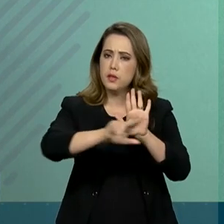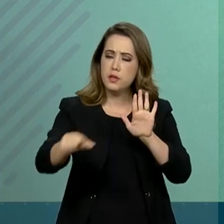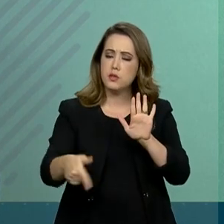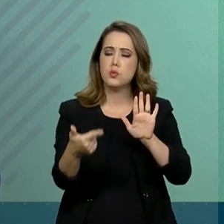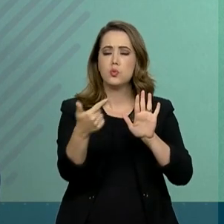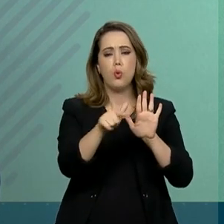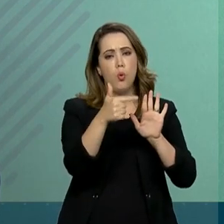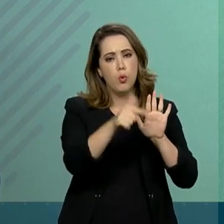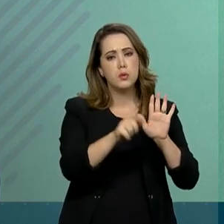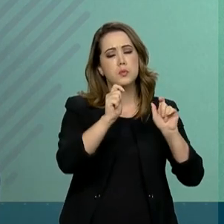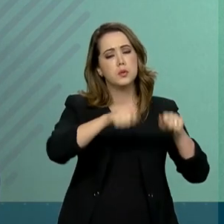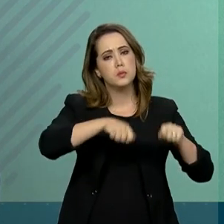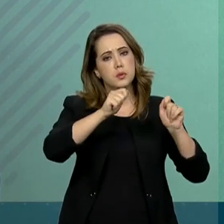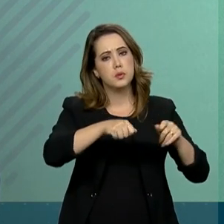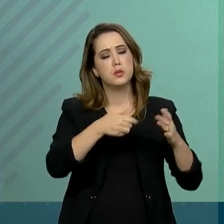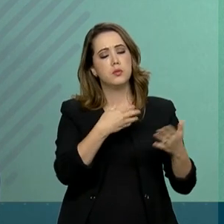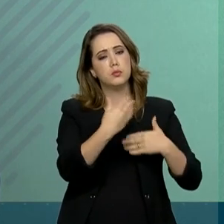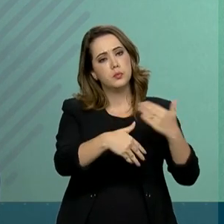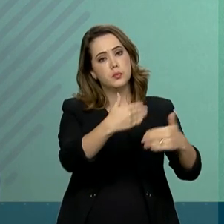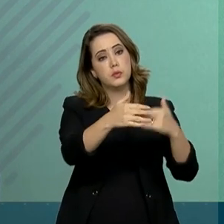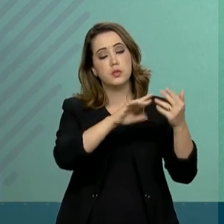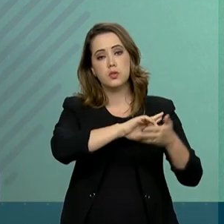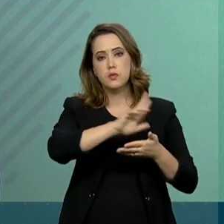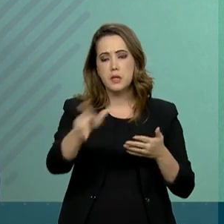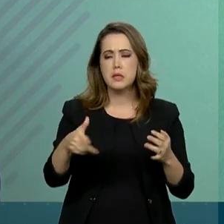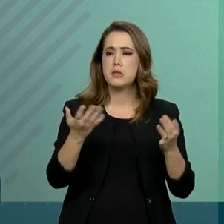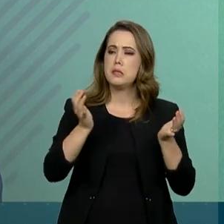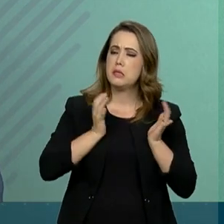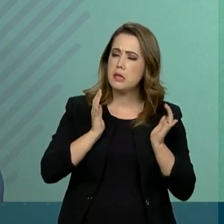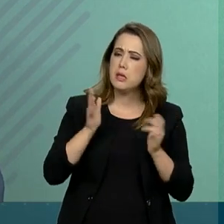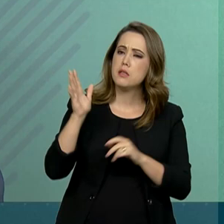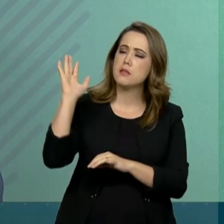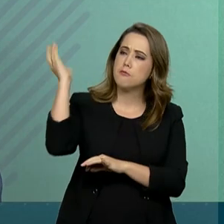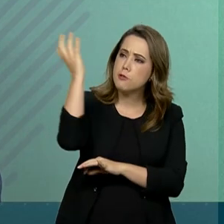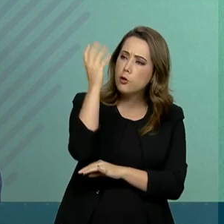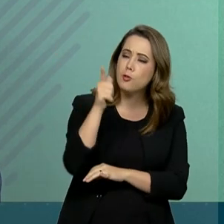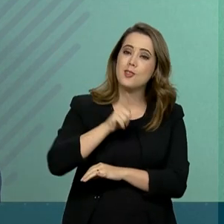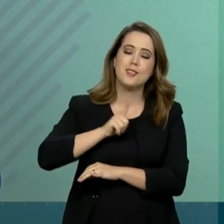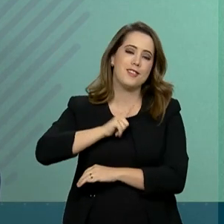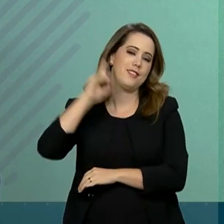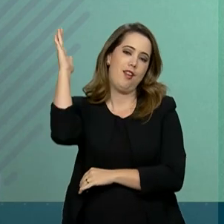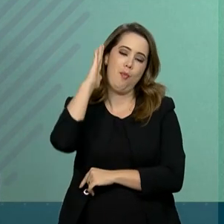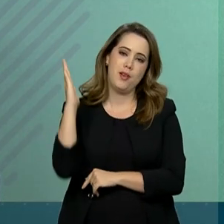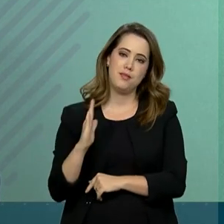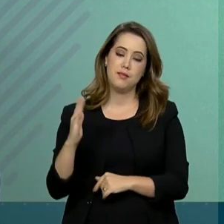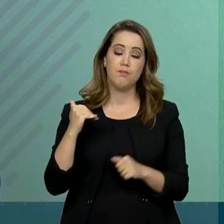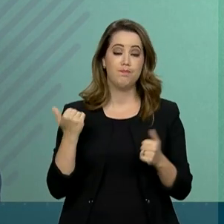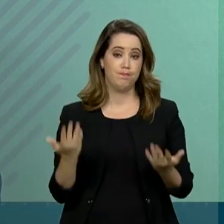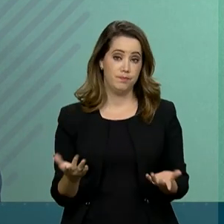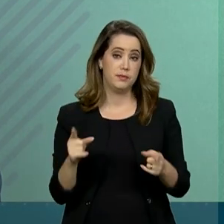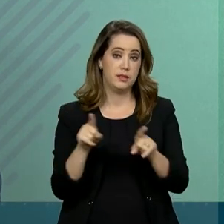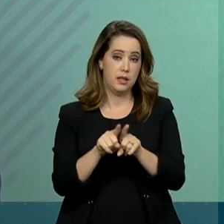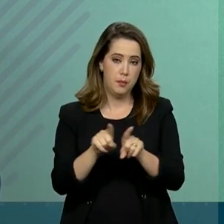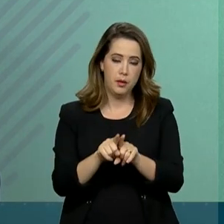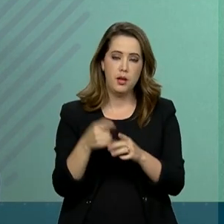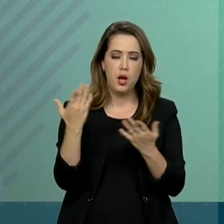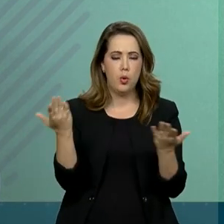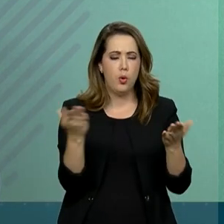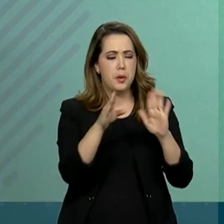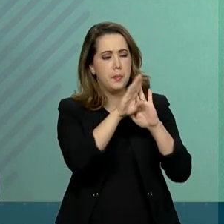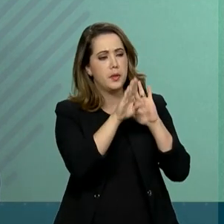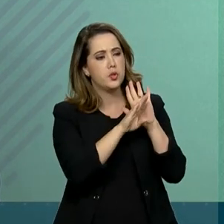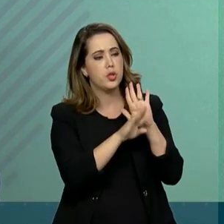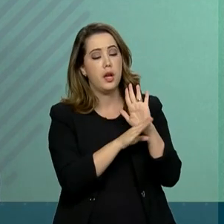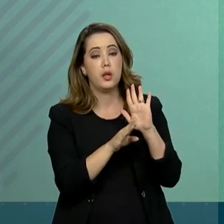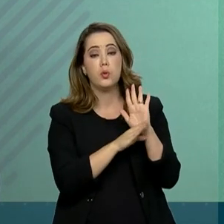sustentável das imensas riquezas naturais que o brasil possui além do lançamento do projeto de